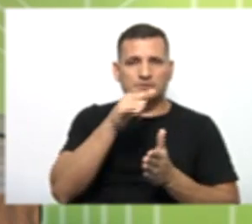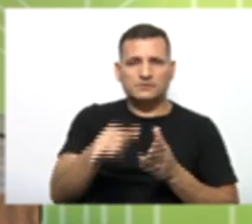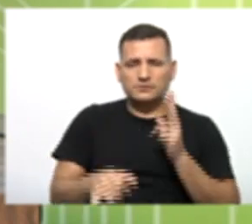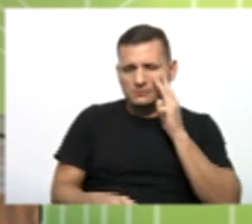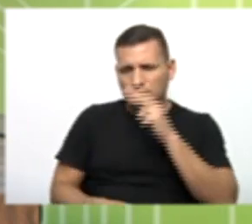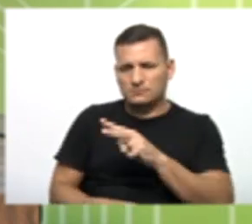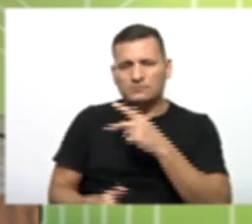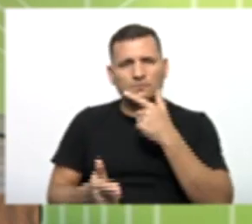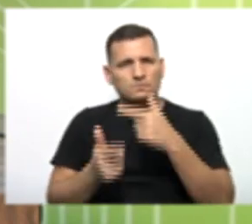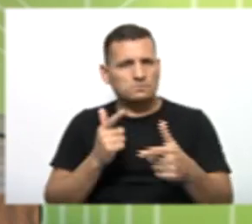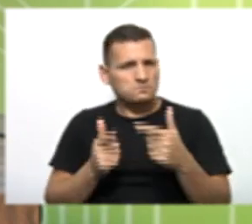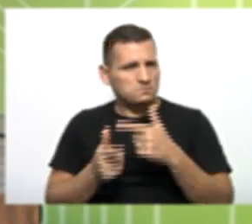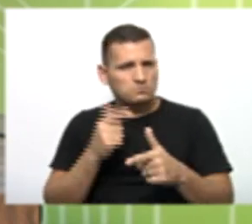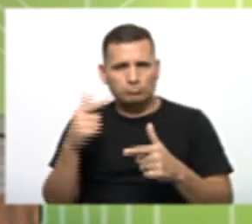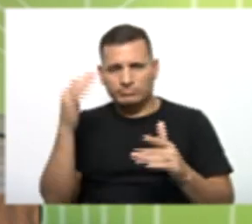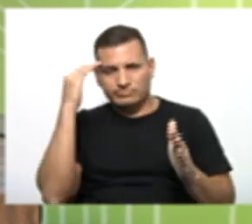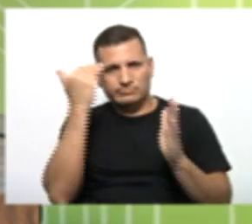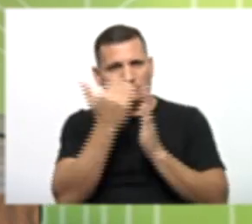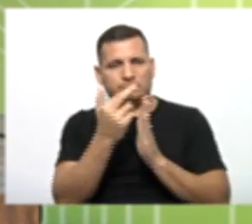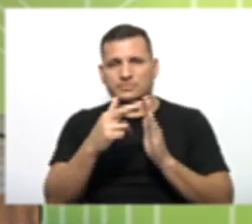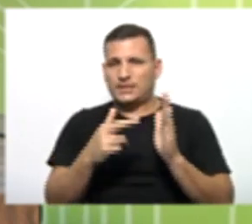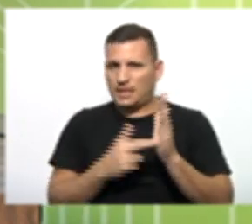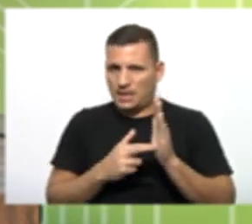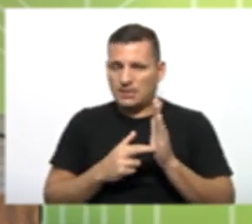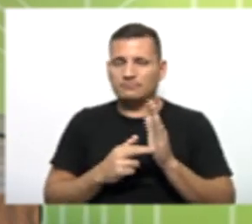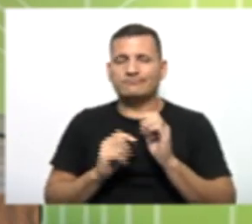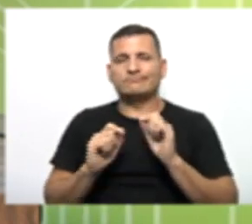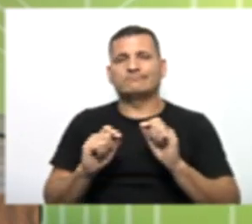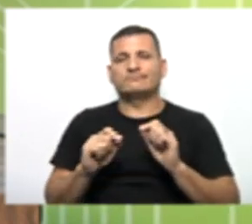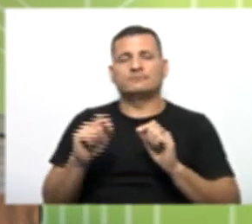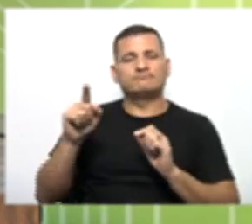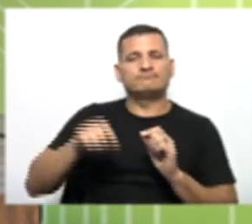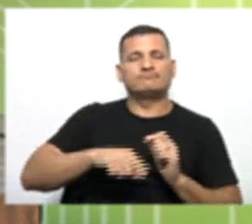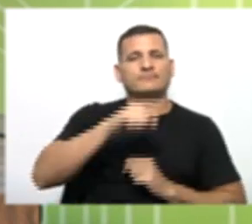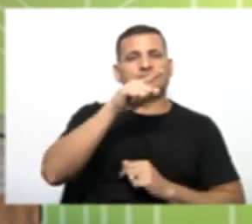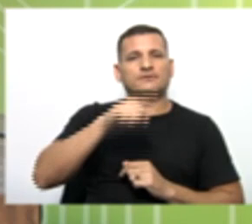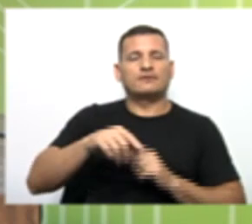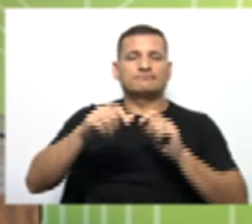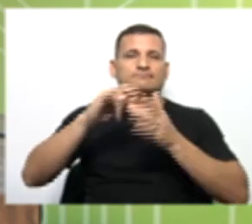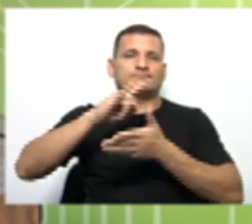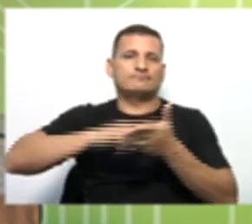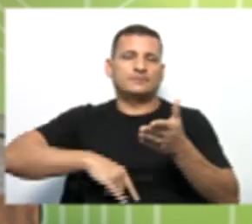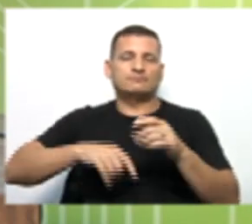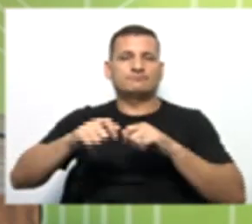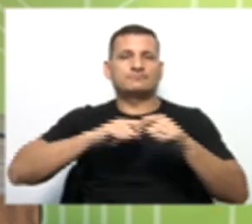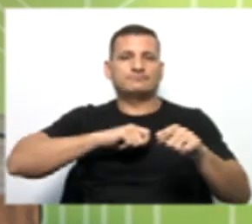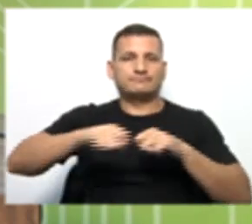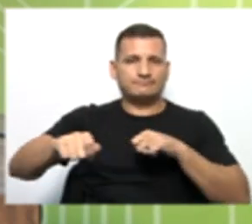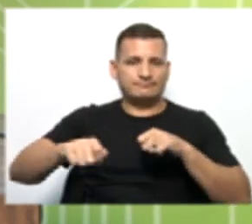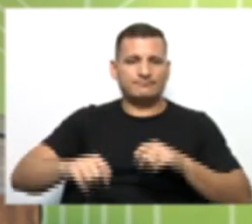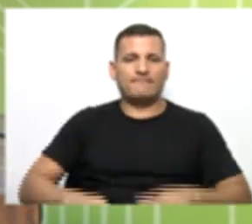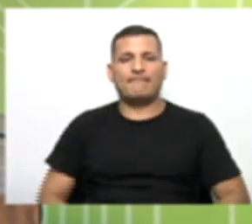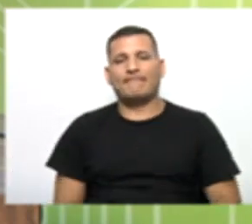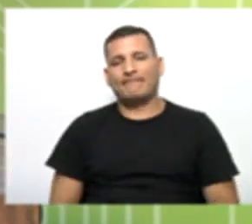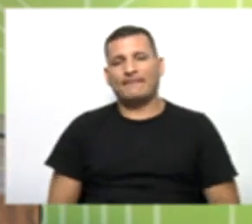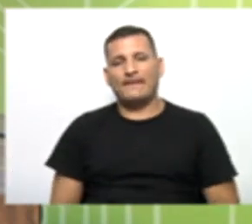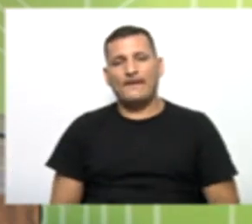aqueles requisitos, essa licença pode ser suspensa ou, no caso extremo, pode ser até revogada.